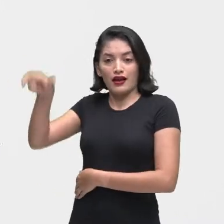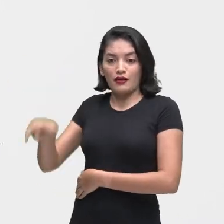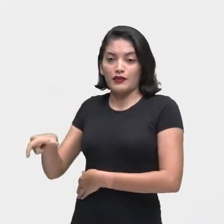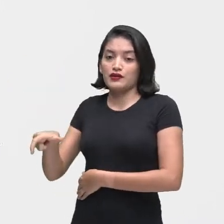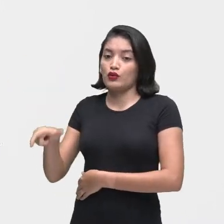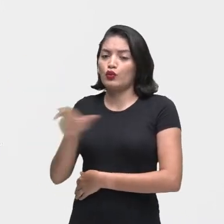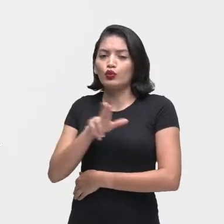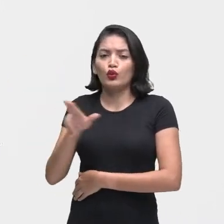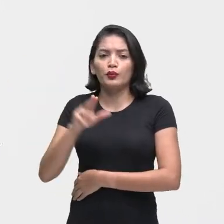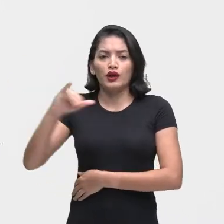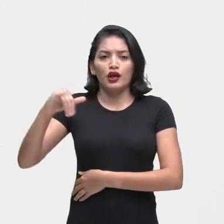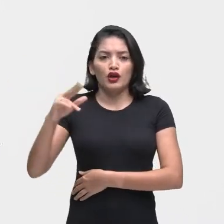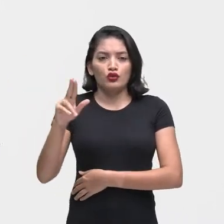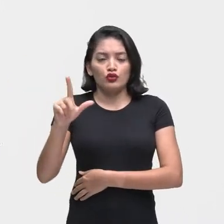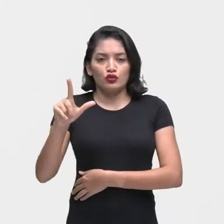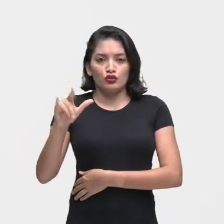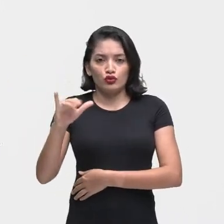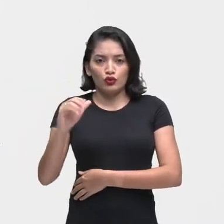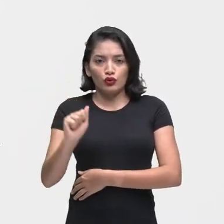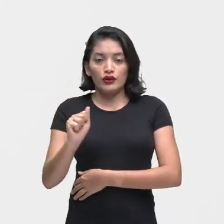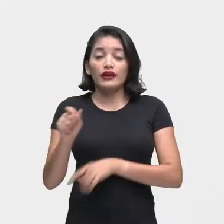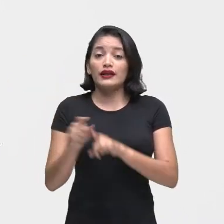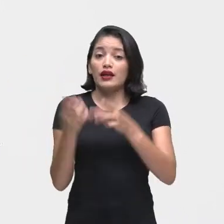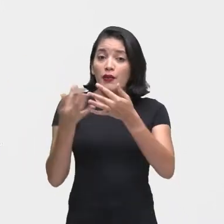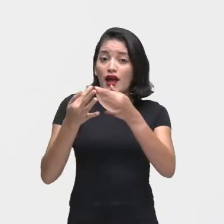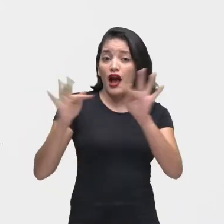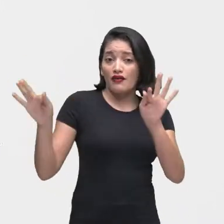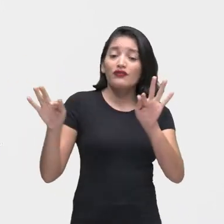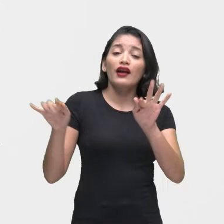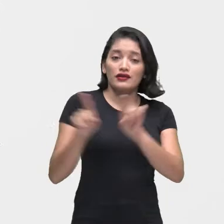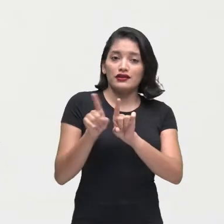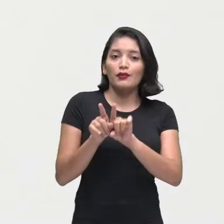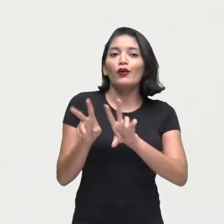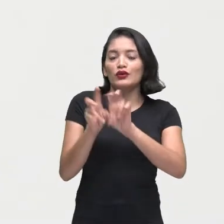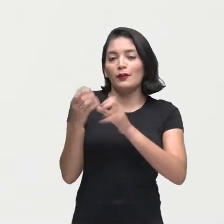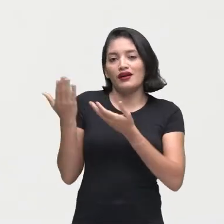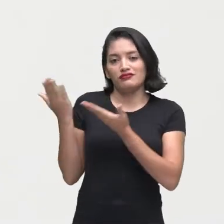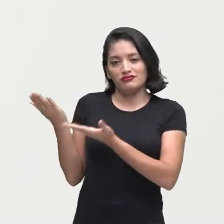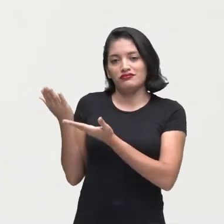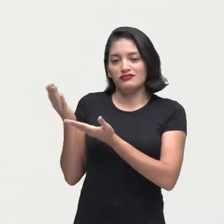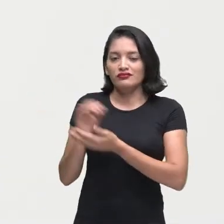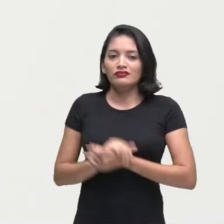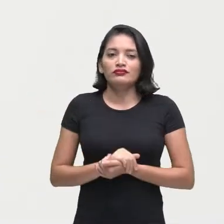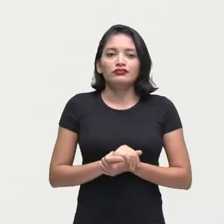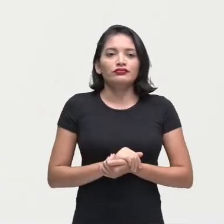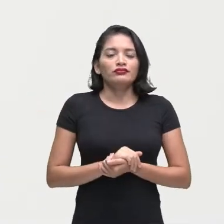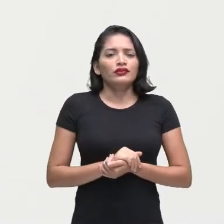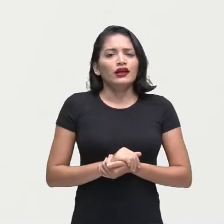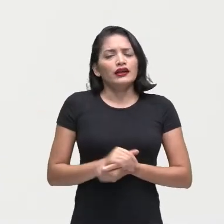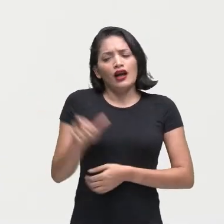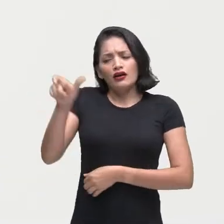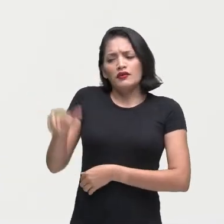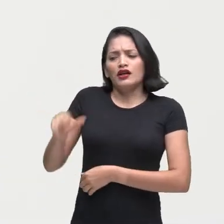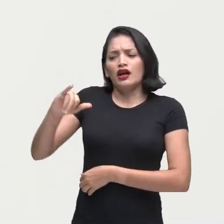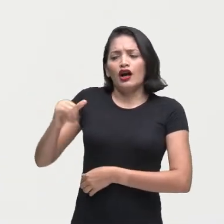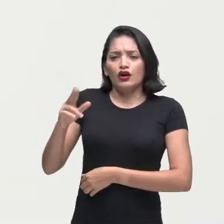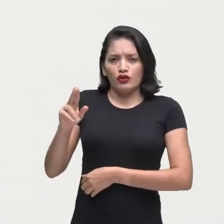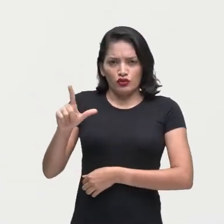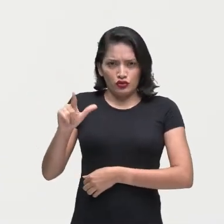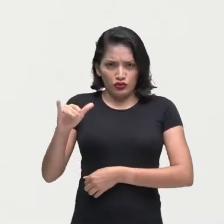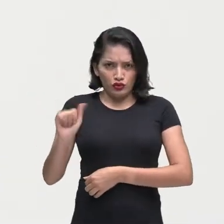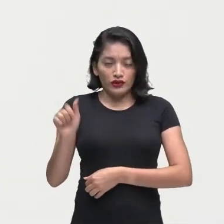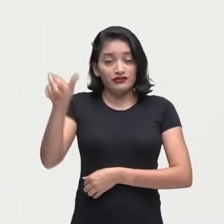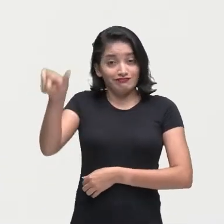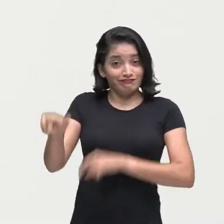de William e a frase sim também sobre ela então Júlia Júlia essa